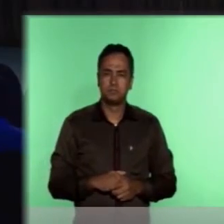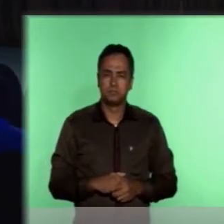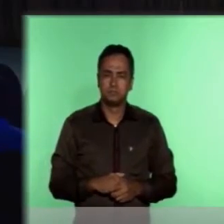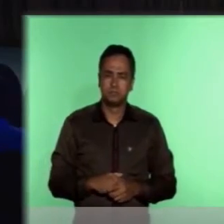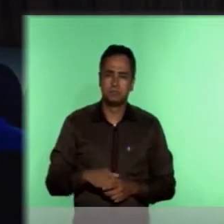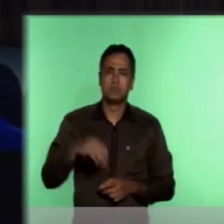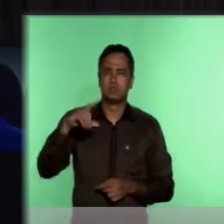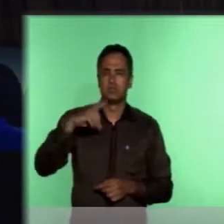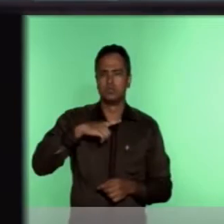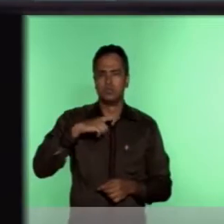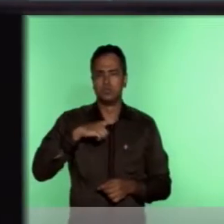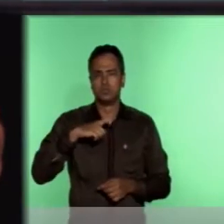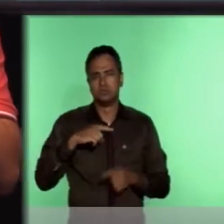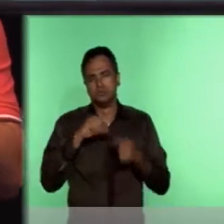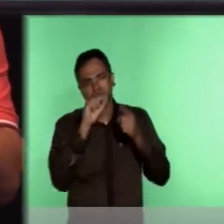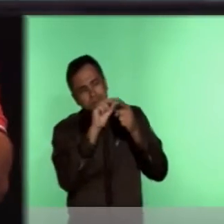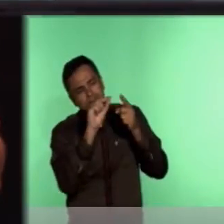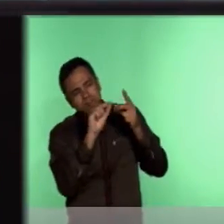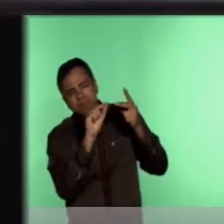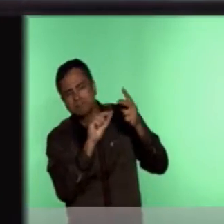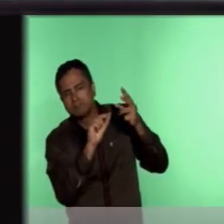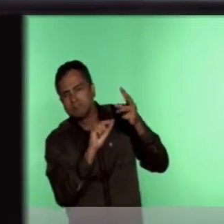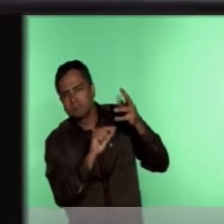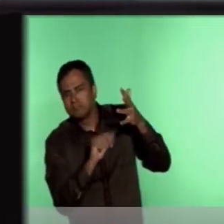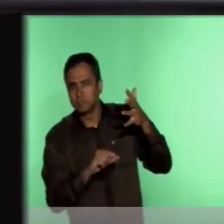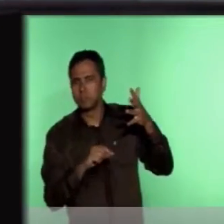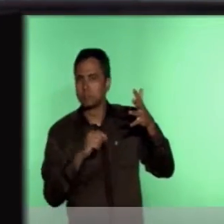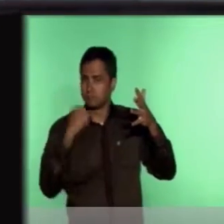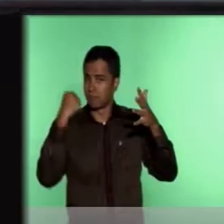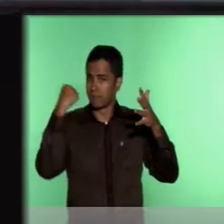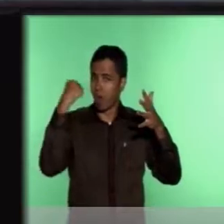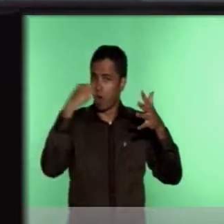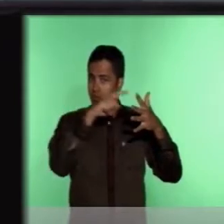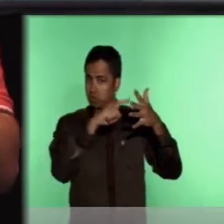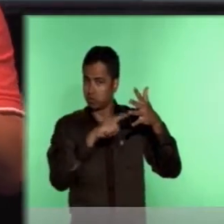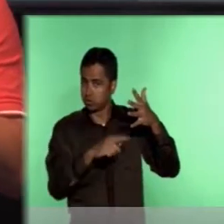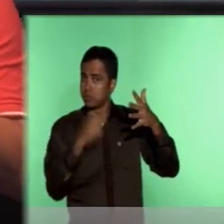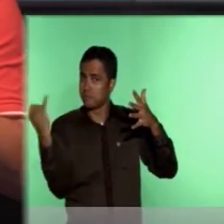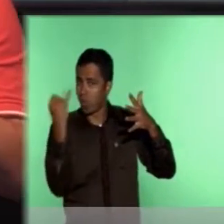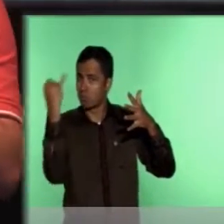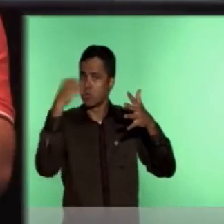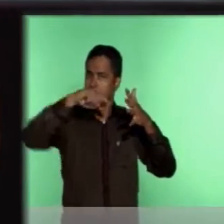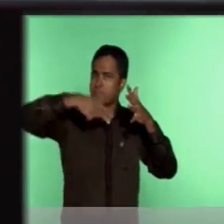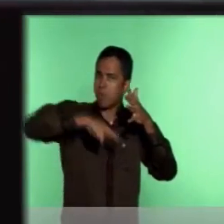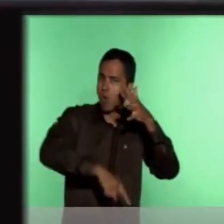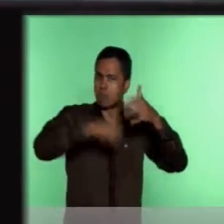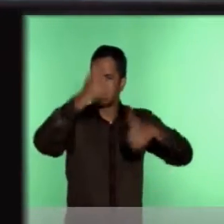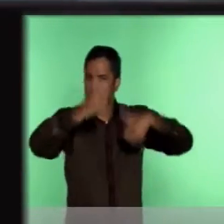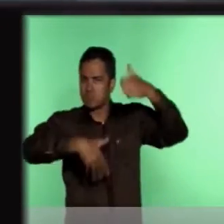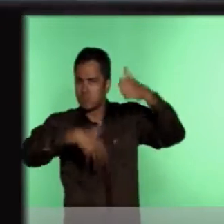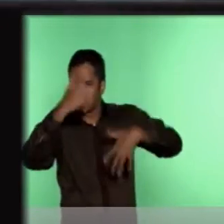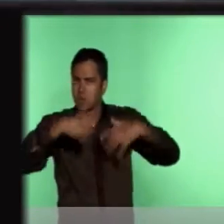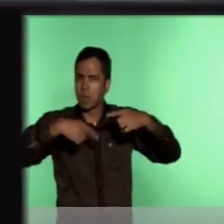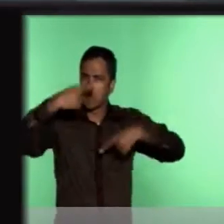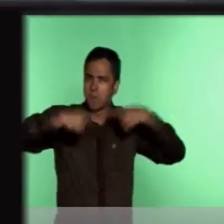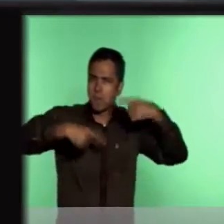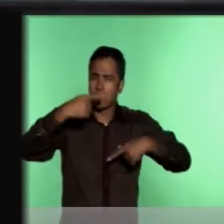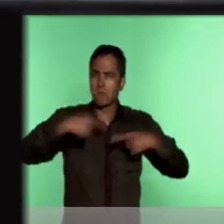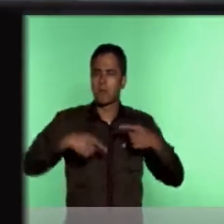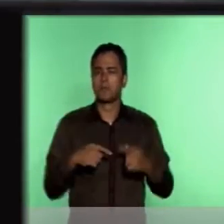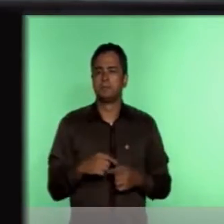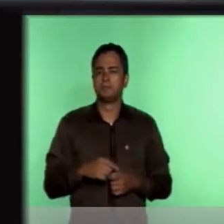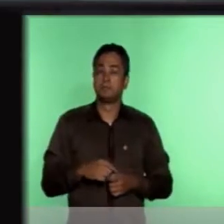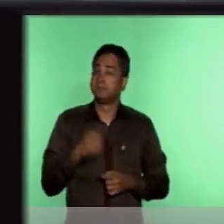mais claros e mais fortes do debate internacional, eu trouxe para vocês o que deve ser a tendência que só vai